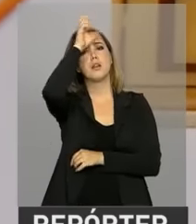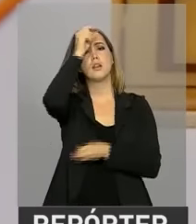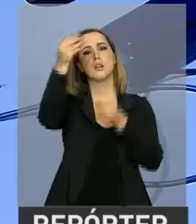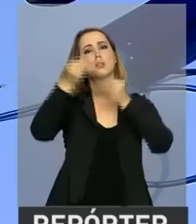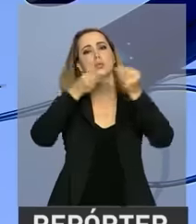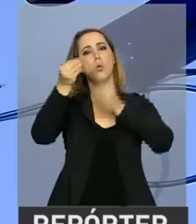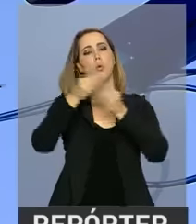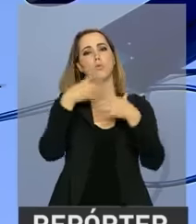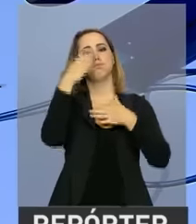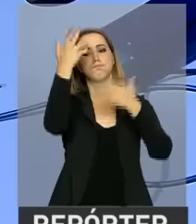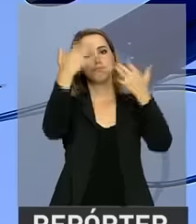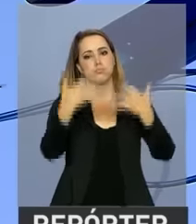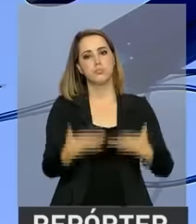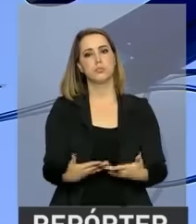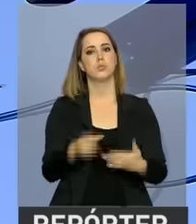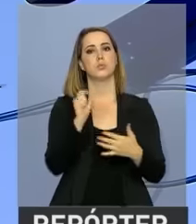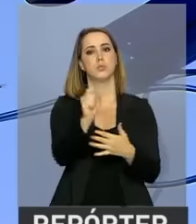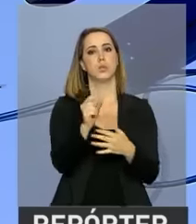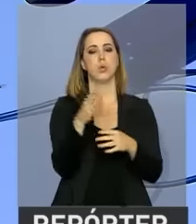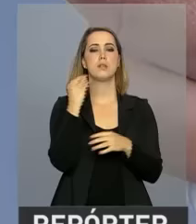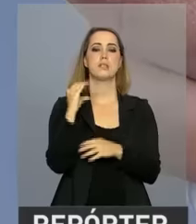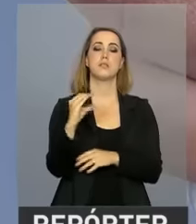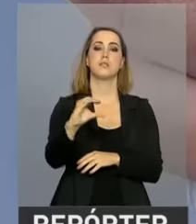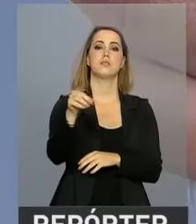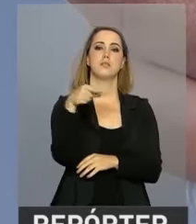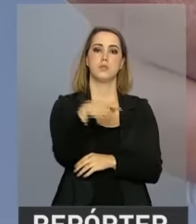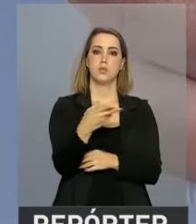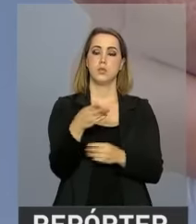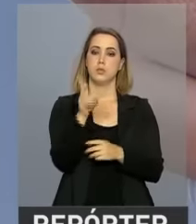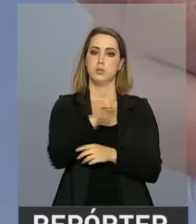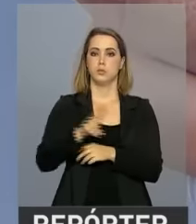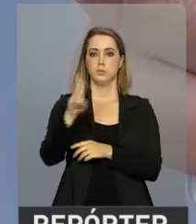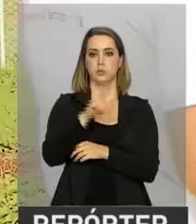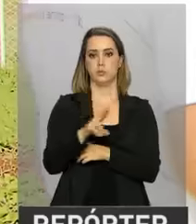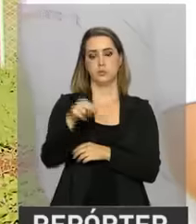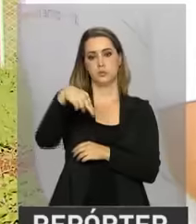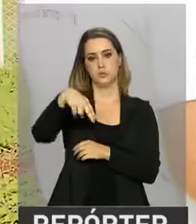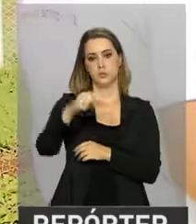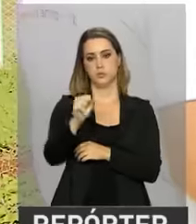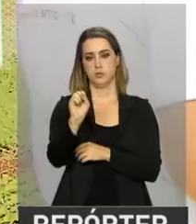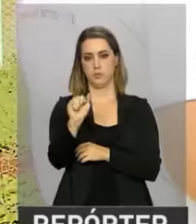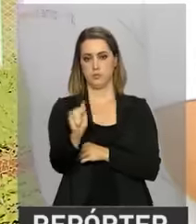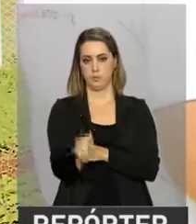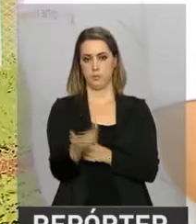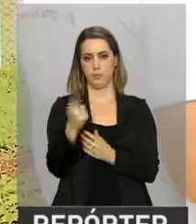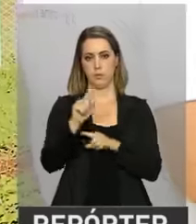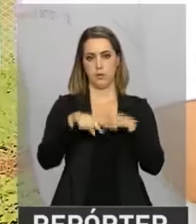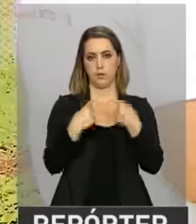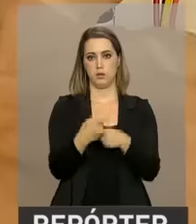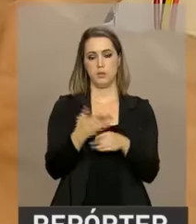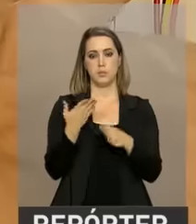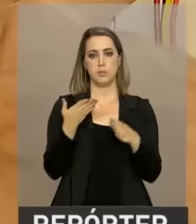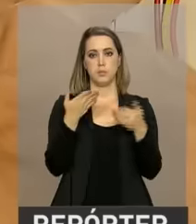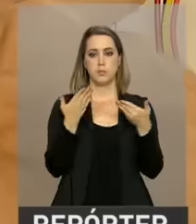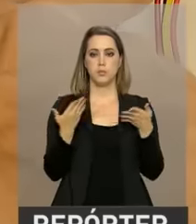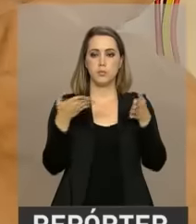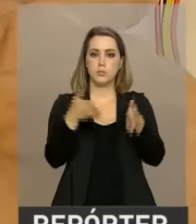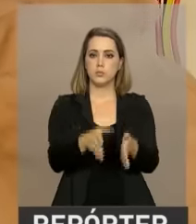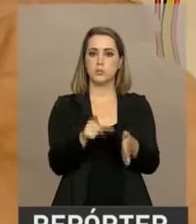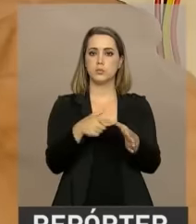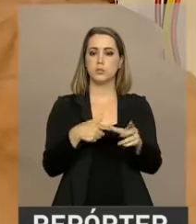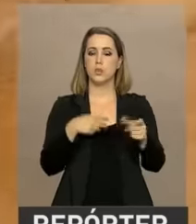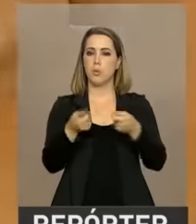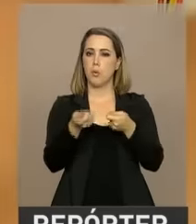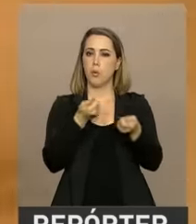teoria os métodos científicos utilizados pela Agência Espacial depois fo foi a Campo instalar equipamentos para